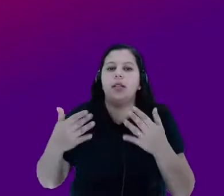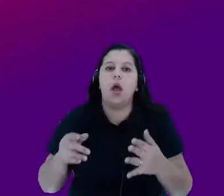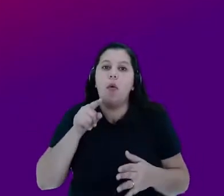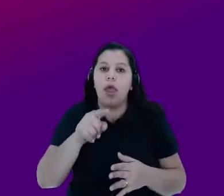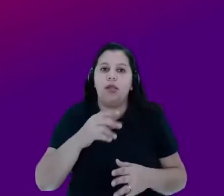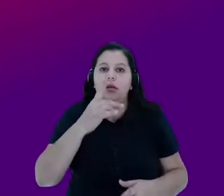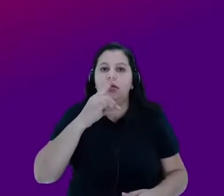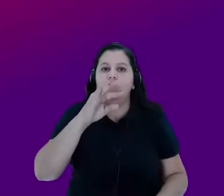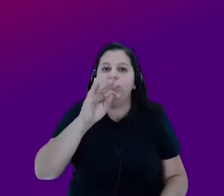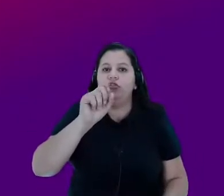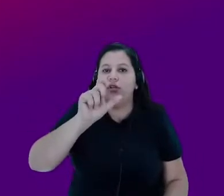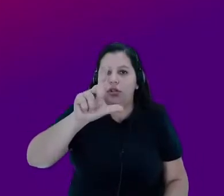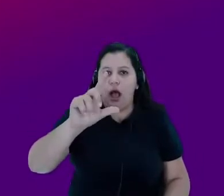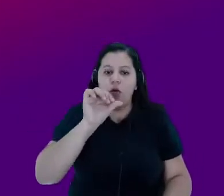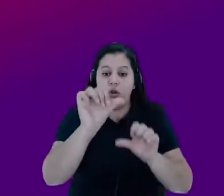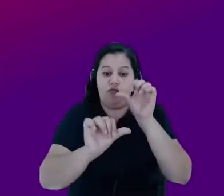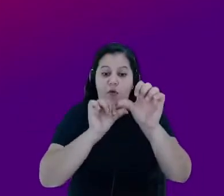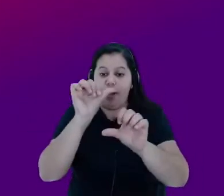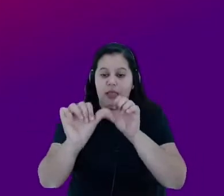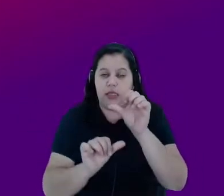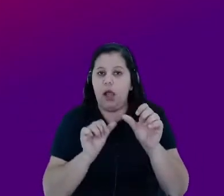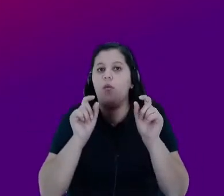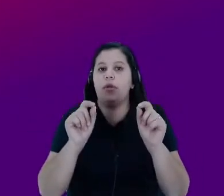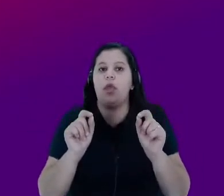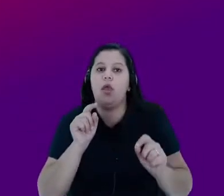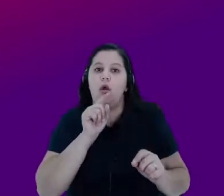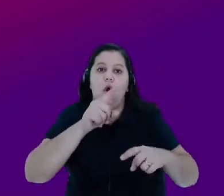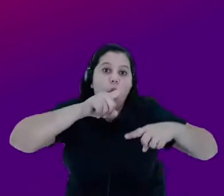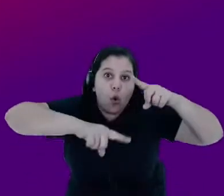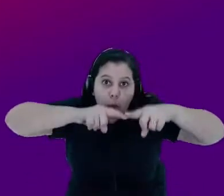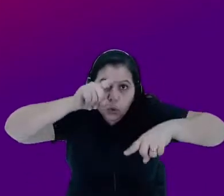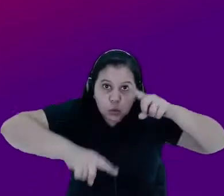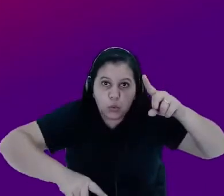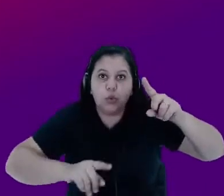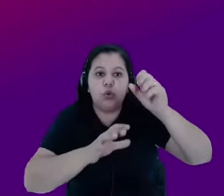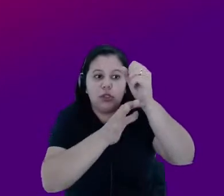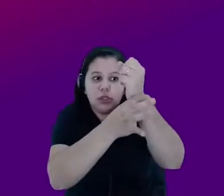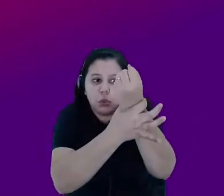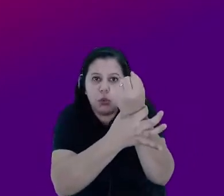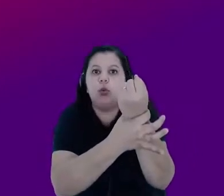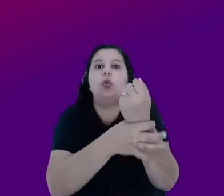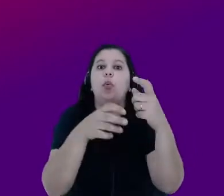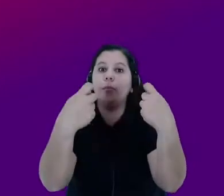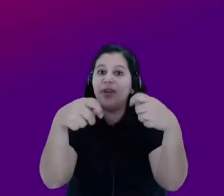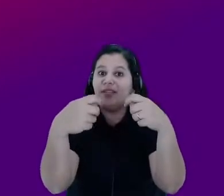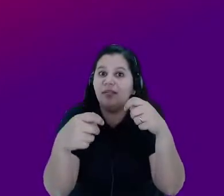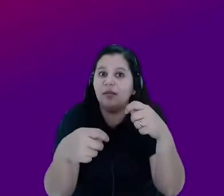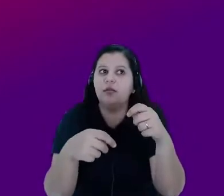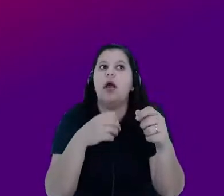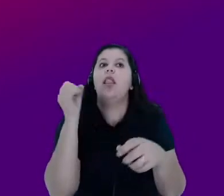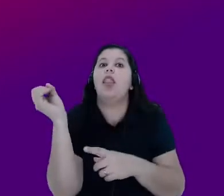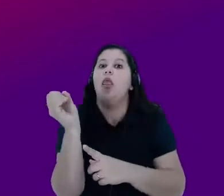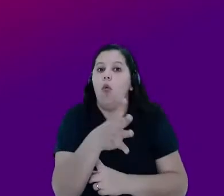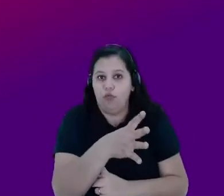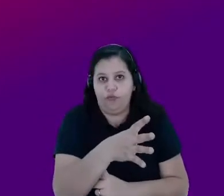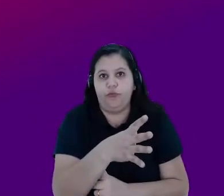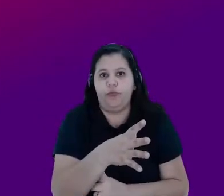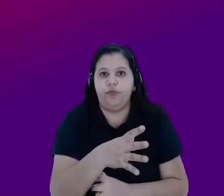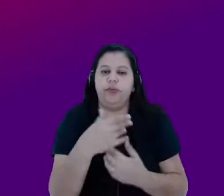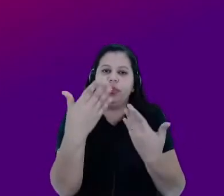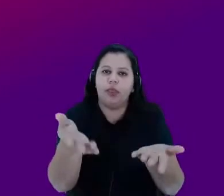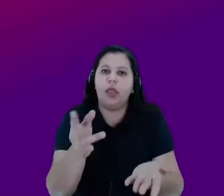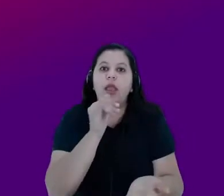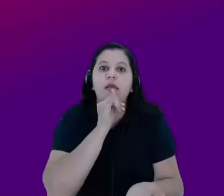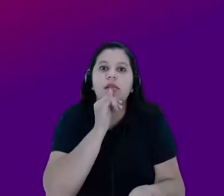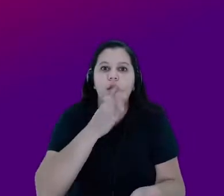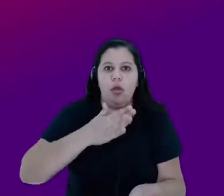o produto de seguro, aquele de prateleira, ele precise se modernizar. Então, outro exemplo, tá, gente? O meu marido aqui em casa,